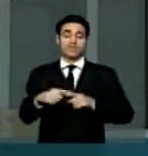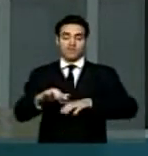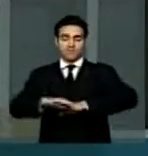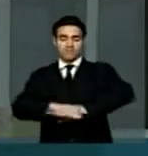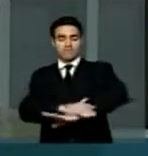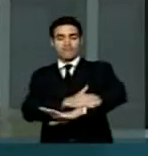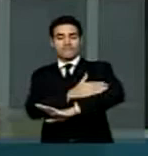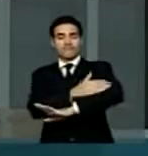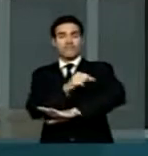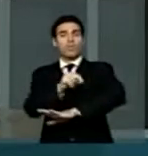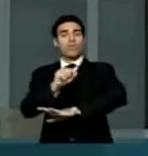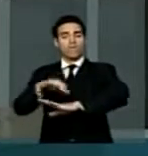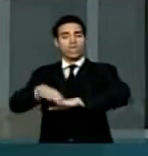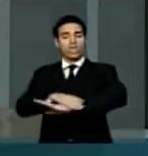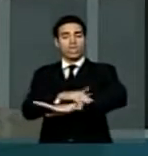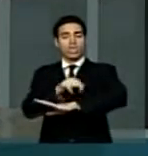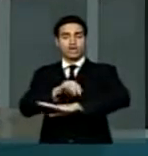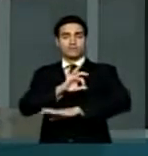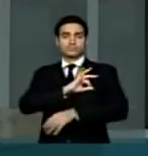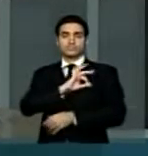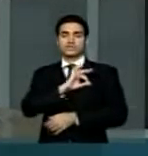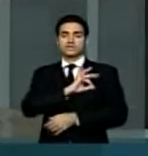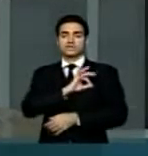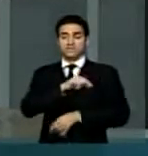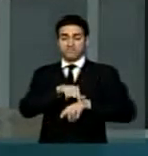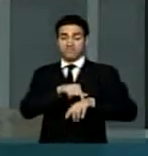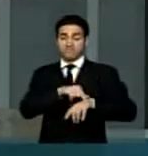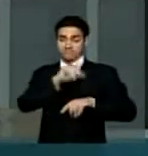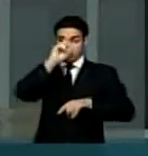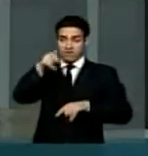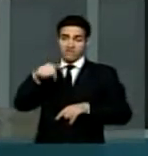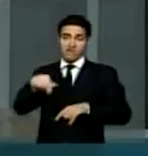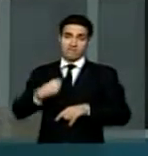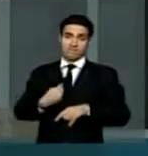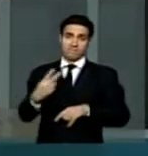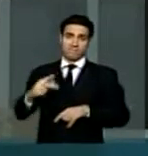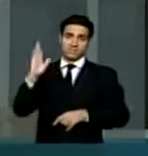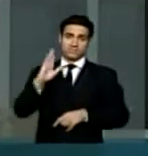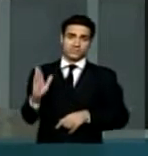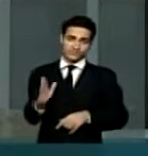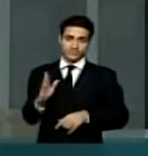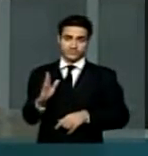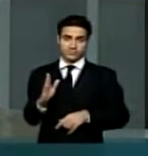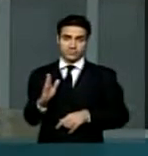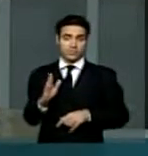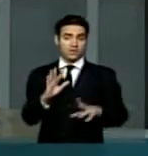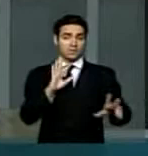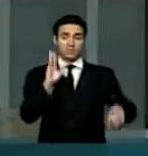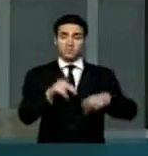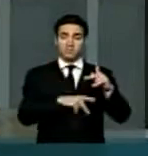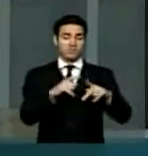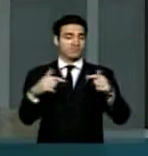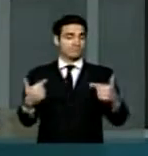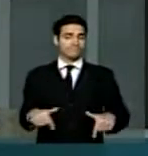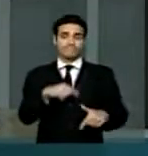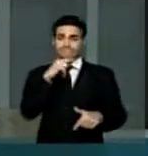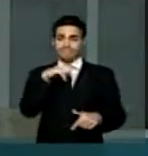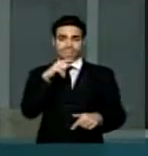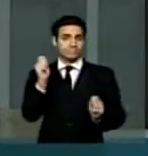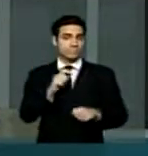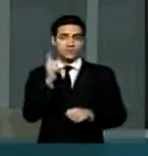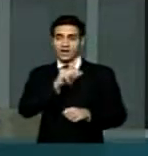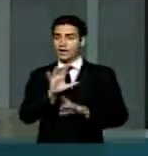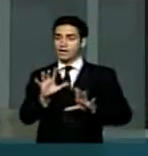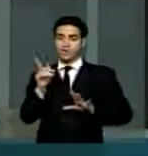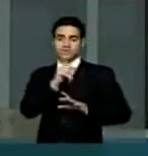baionetas determinavam as formas de funcionamento do país, o povo sem condições de se